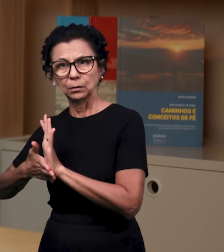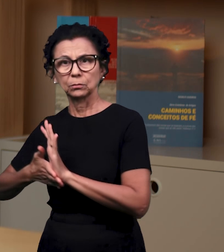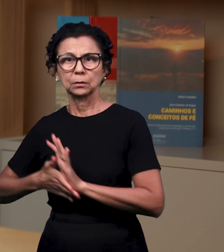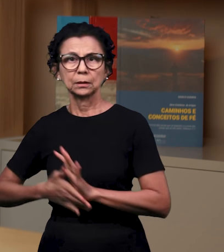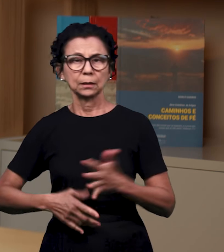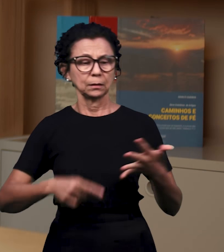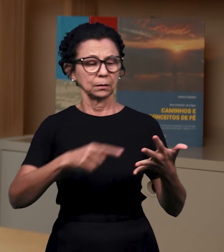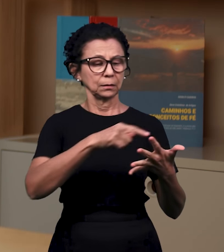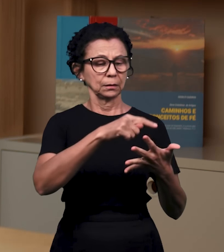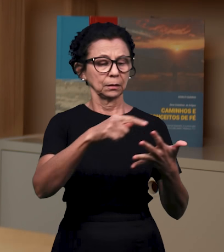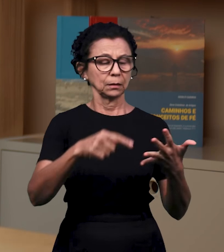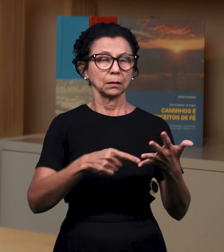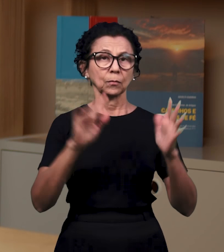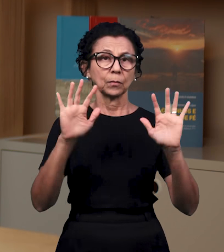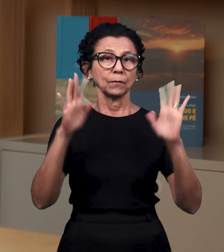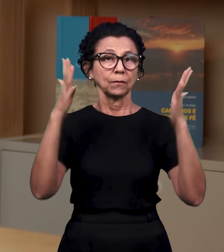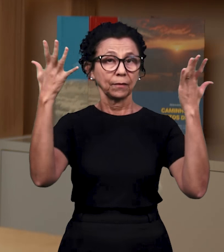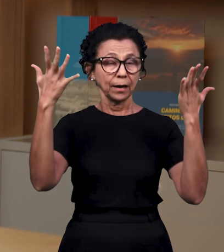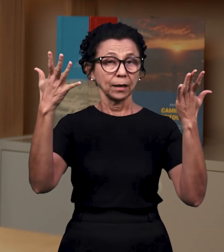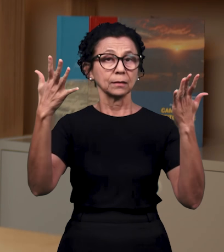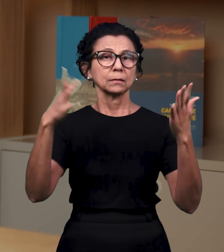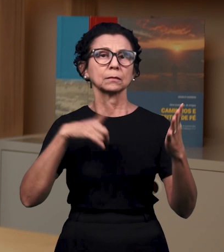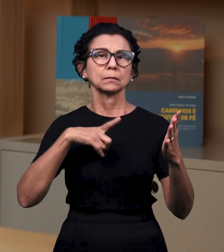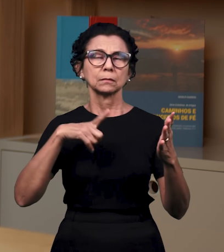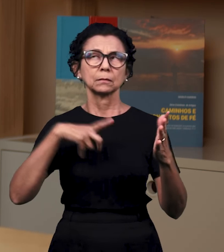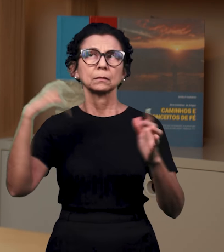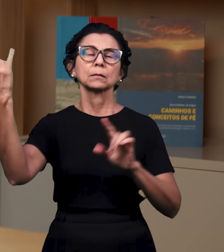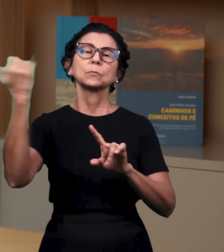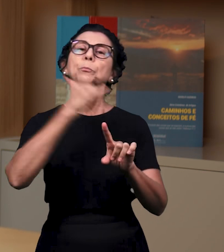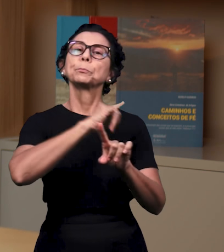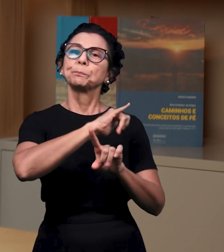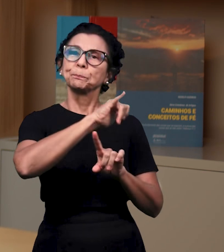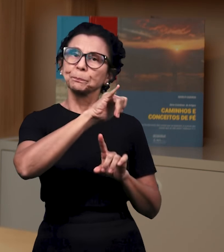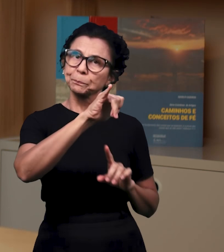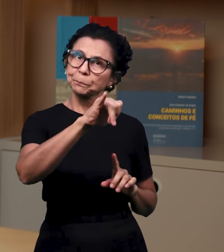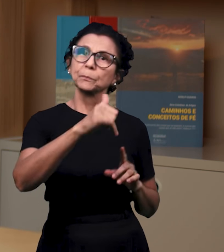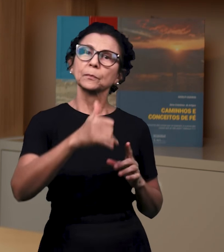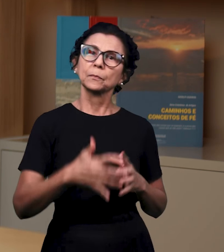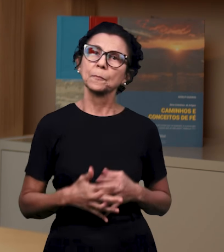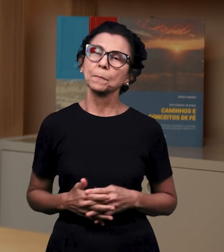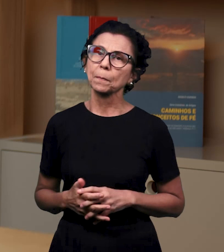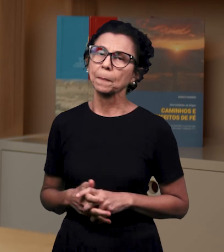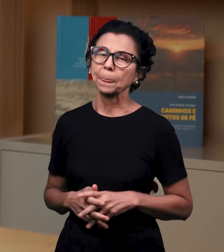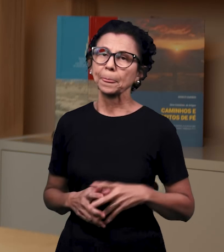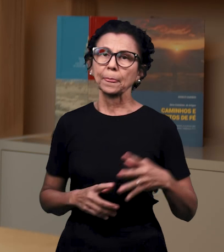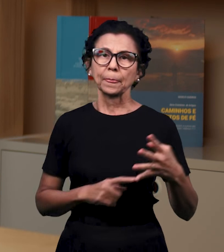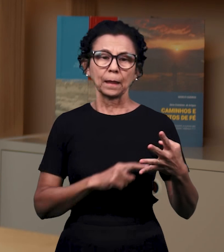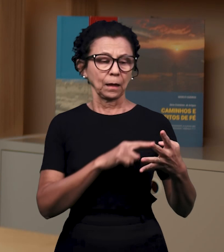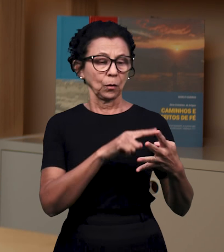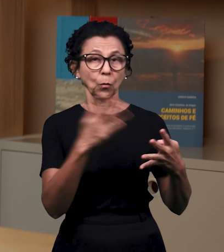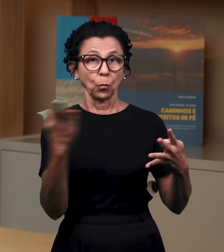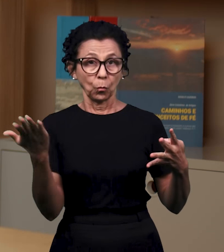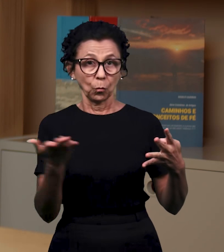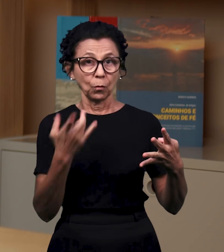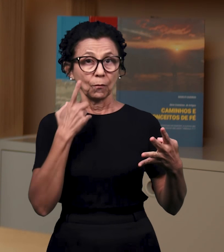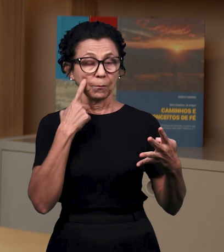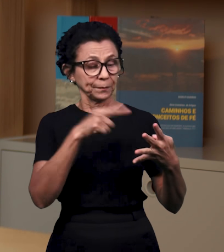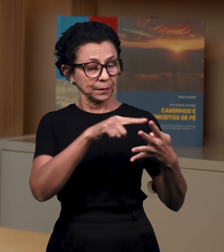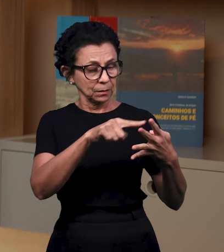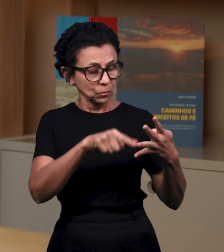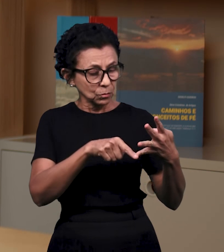um contexto profético nelas. E nós vamos abordar essas 4 especificamente que nós